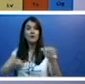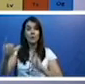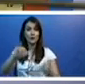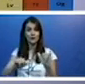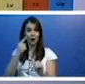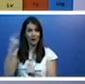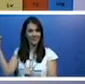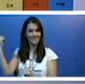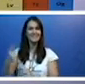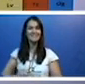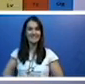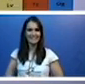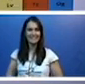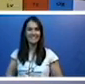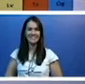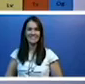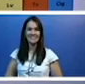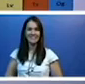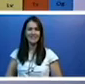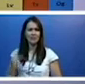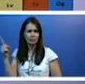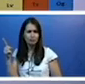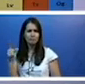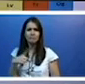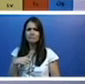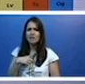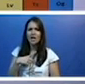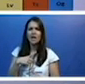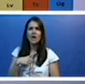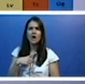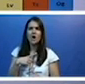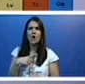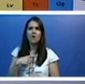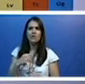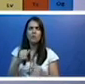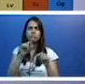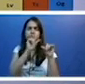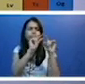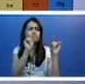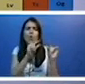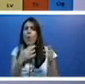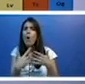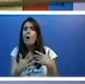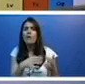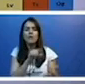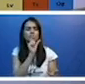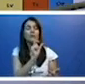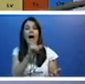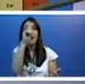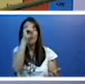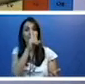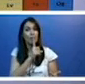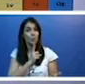vocês. Então, aquele elemento da frente da hidroxila pode ser qualquer um desses que estão em